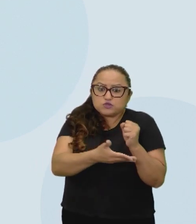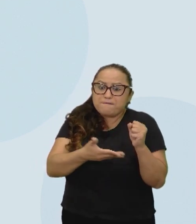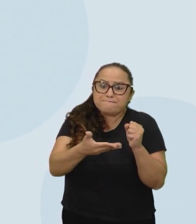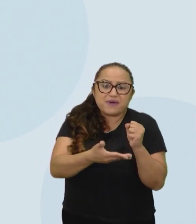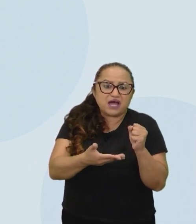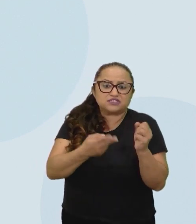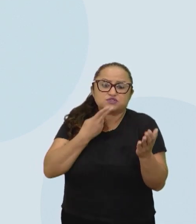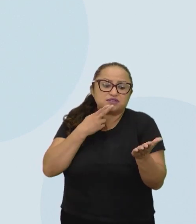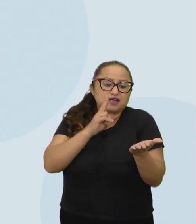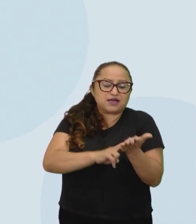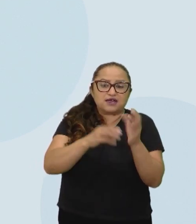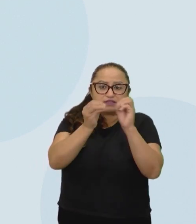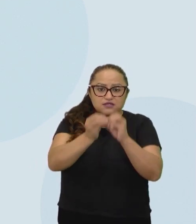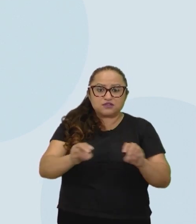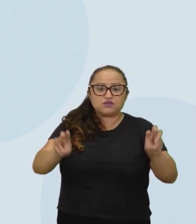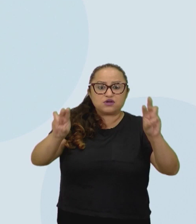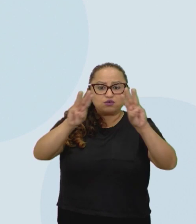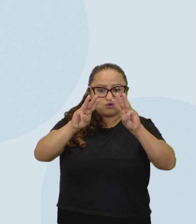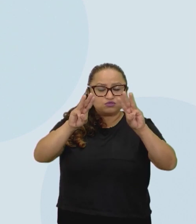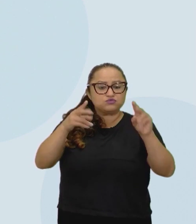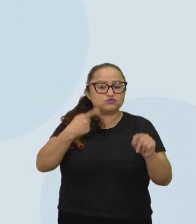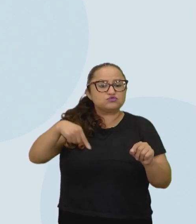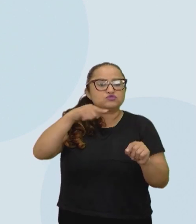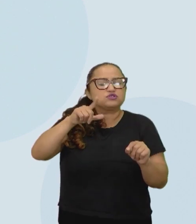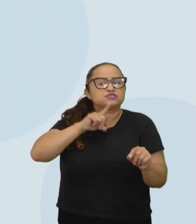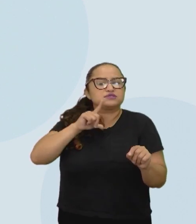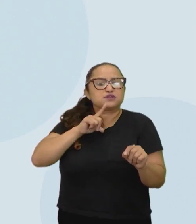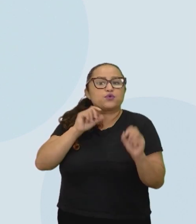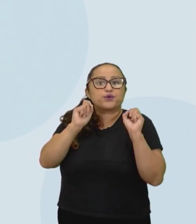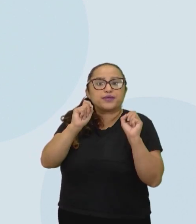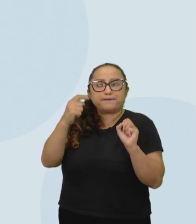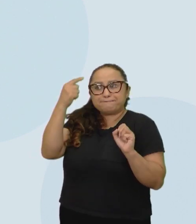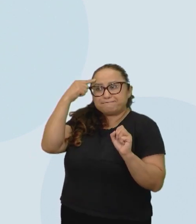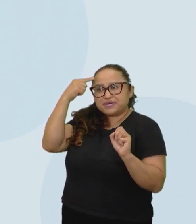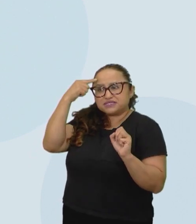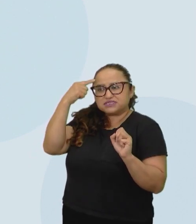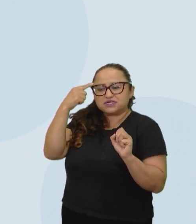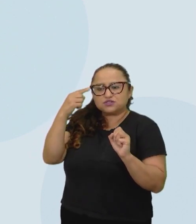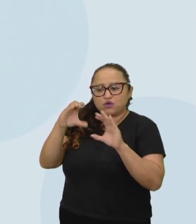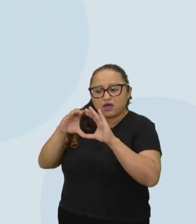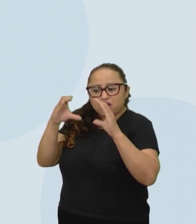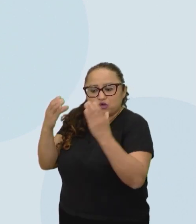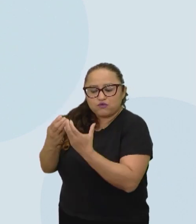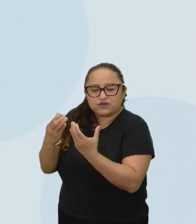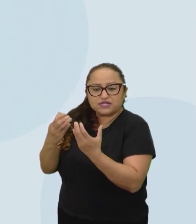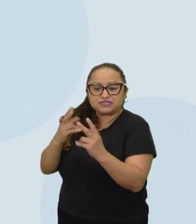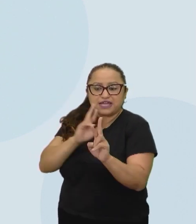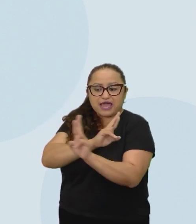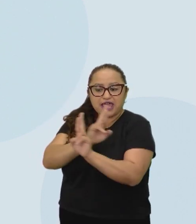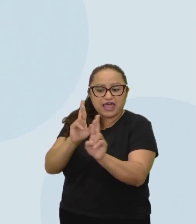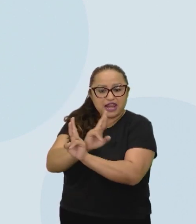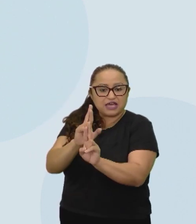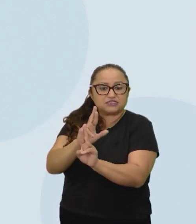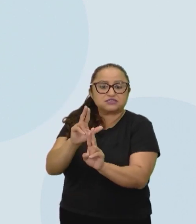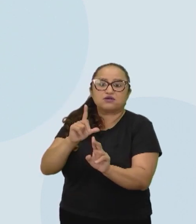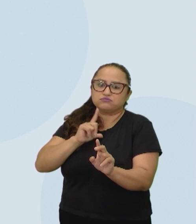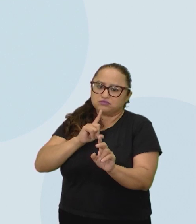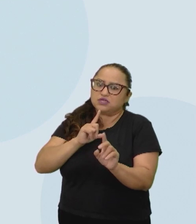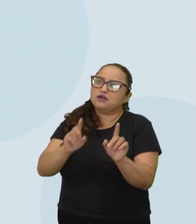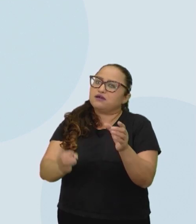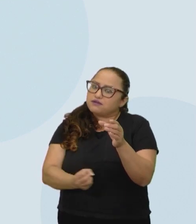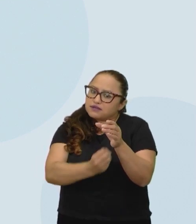com a Carta da ONU. Então, nós estamos pensando que a Conferência de Bandung, ela está relacionada também à criação